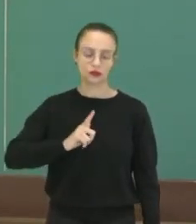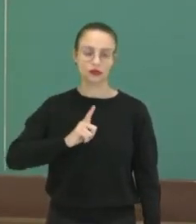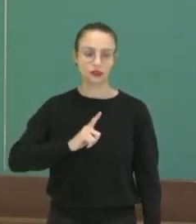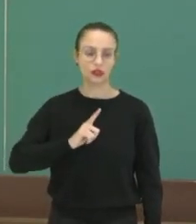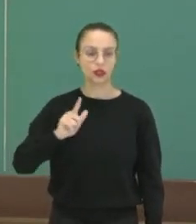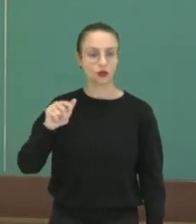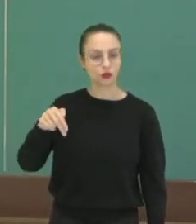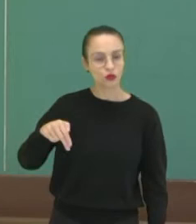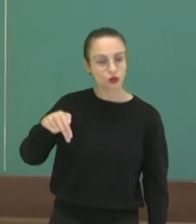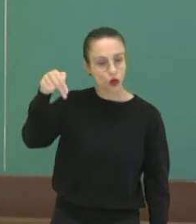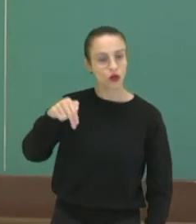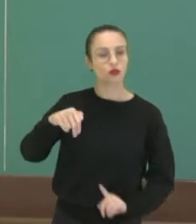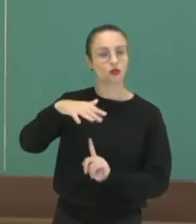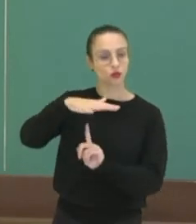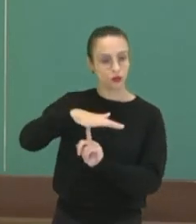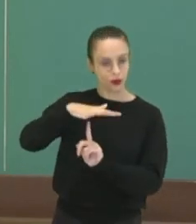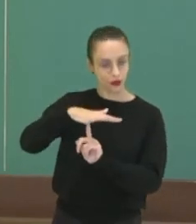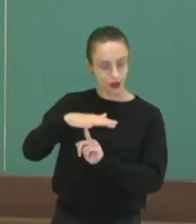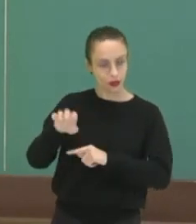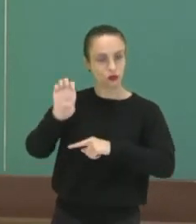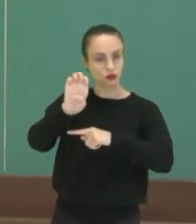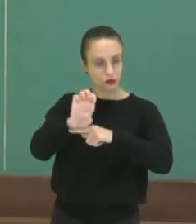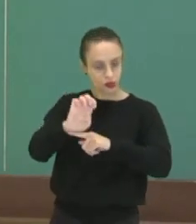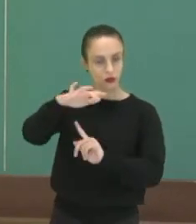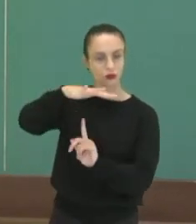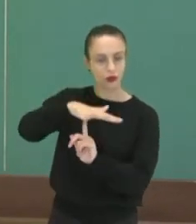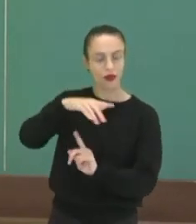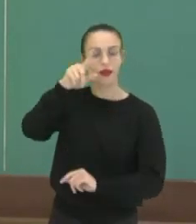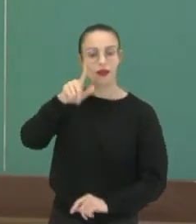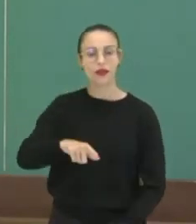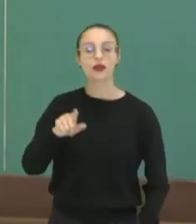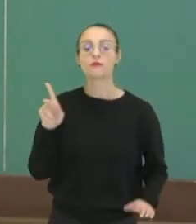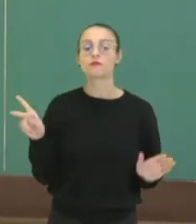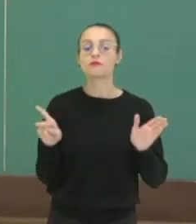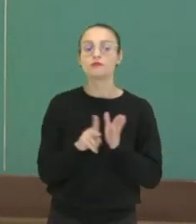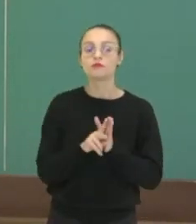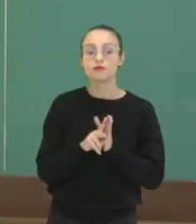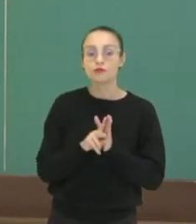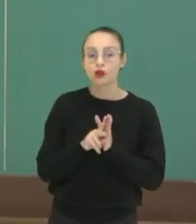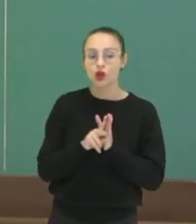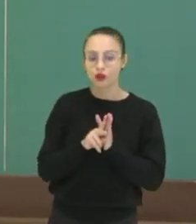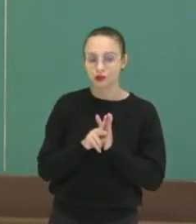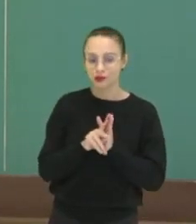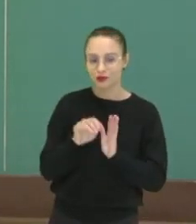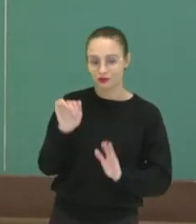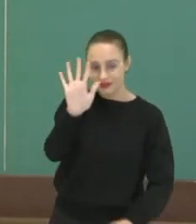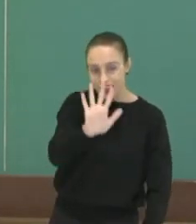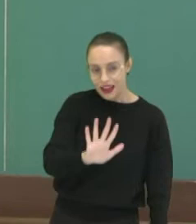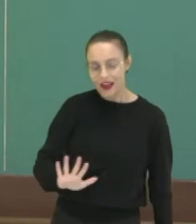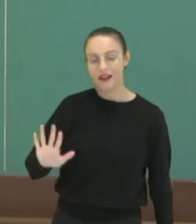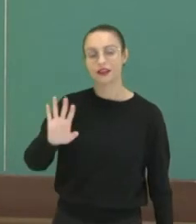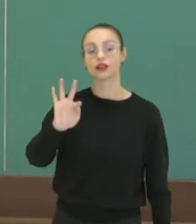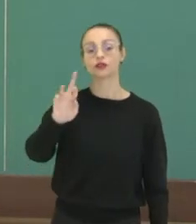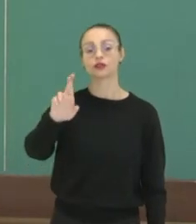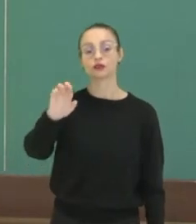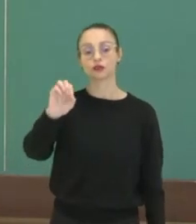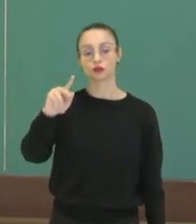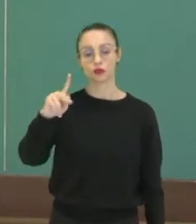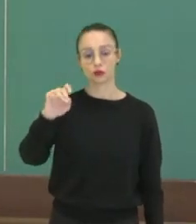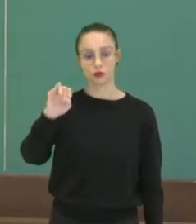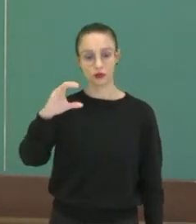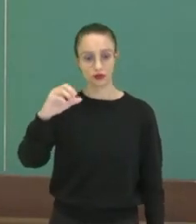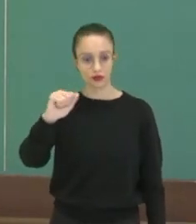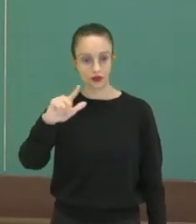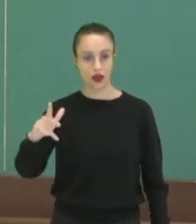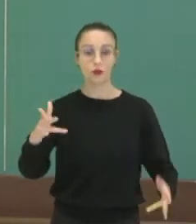o norte do Paraná, do estado do Paraná, é que já pertence para a zona tropical. O restante ao sul ali do